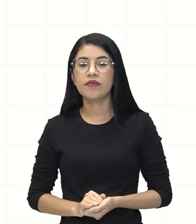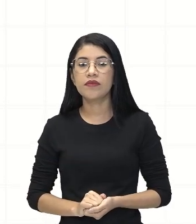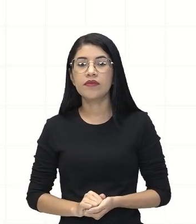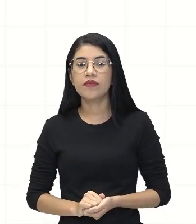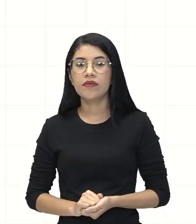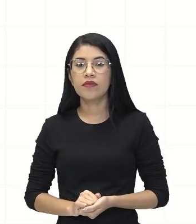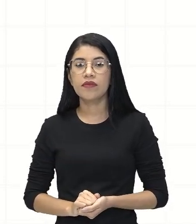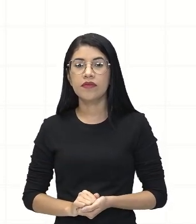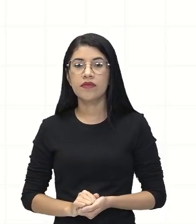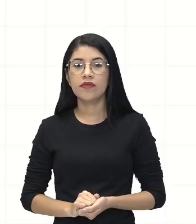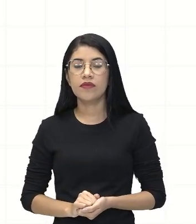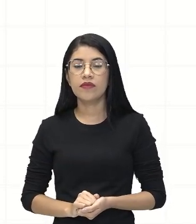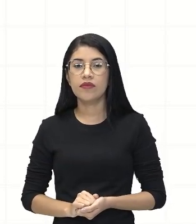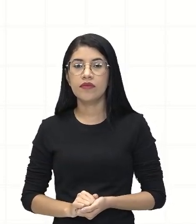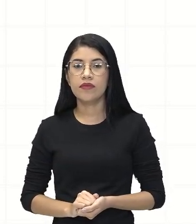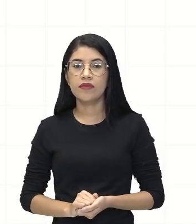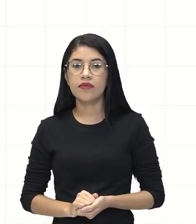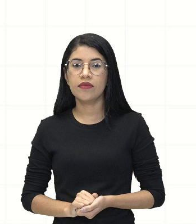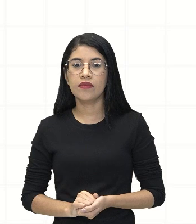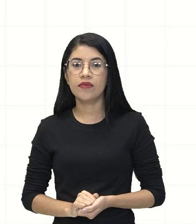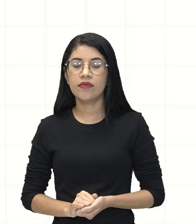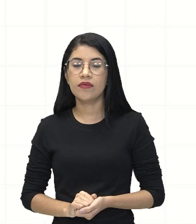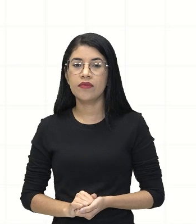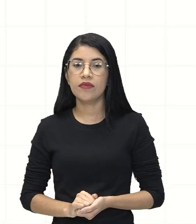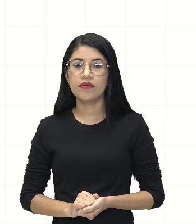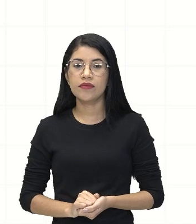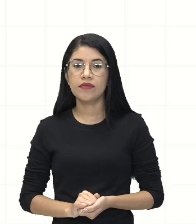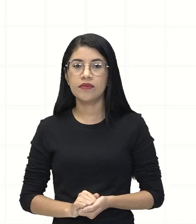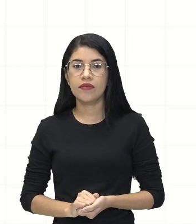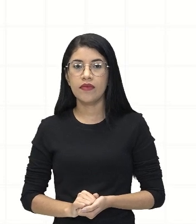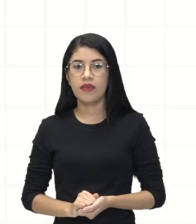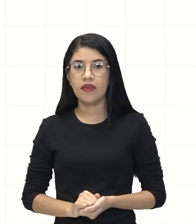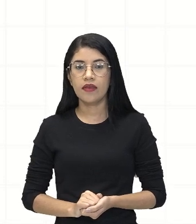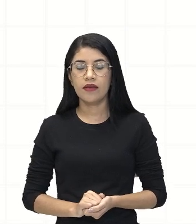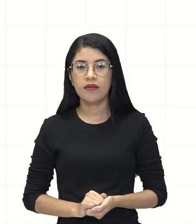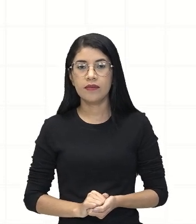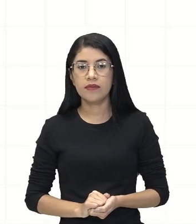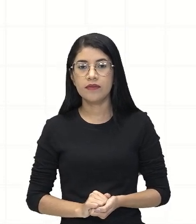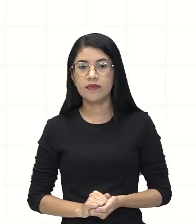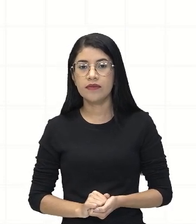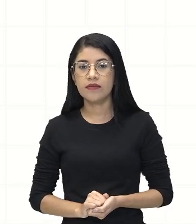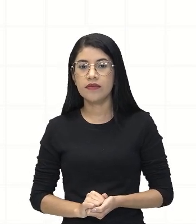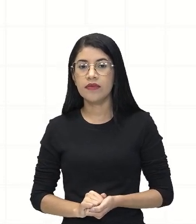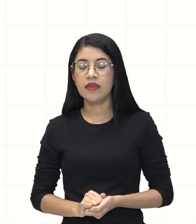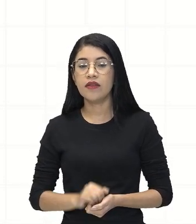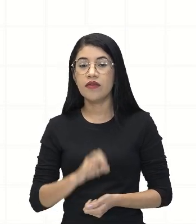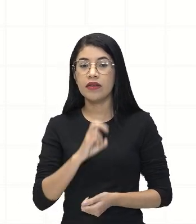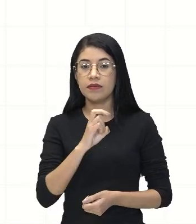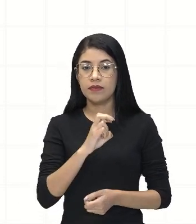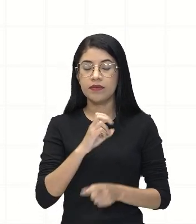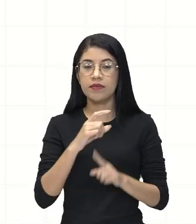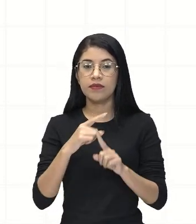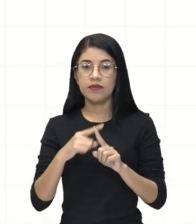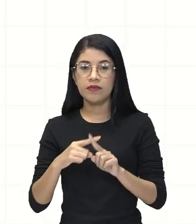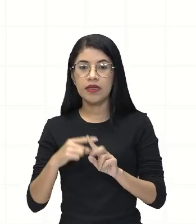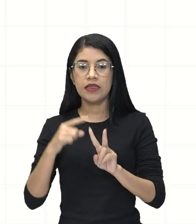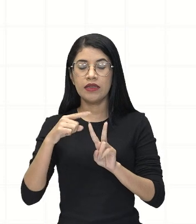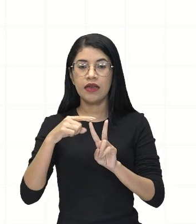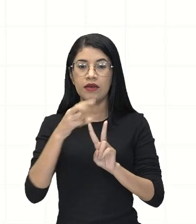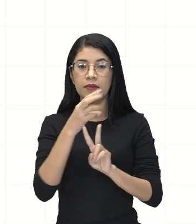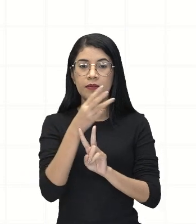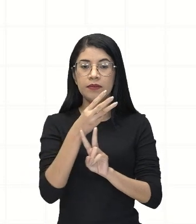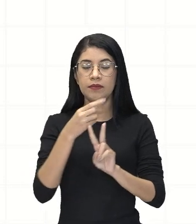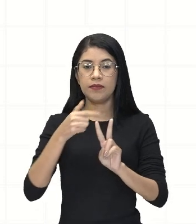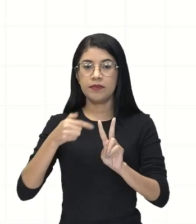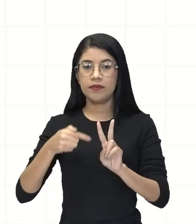claro, mas esse 3 ele é do radical. Beleza? Então vai ficar 5 vezes raiz